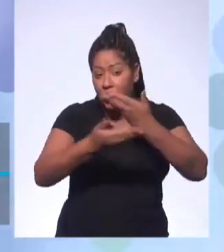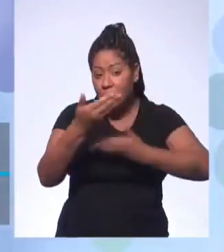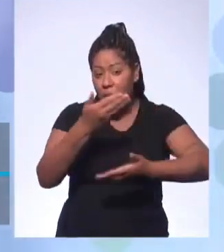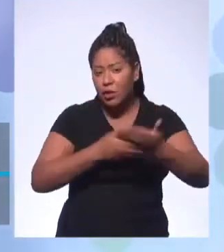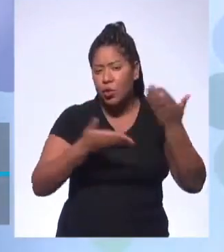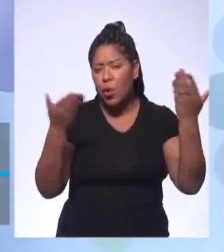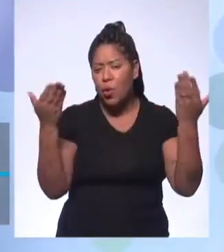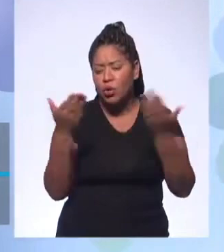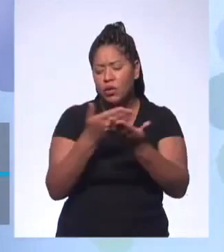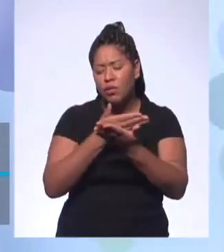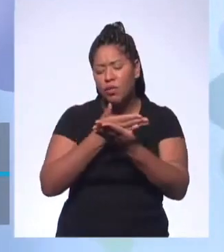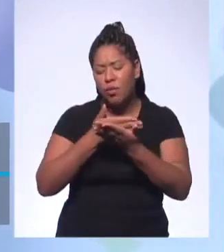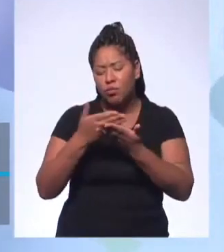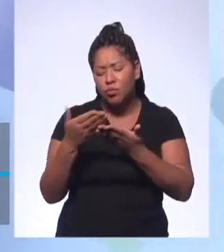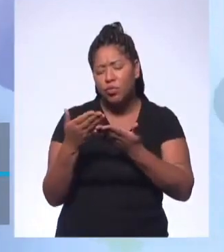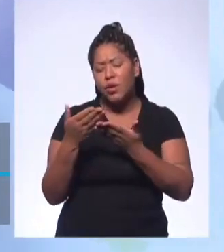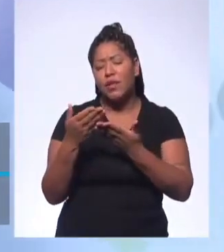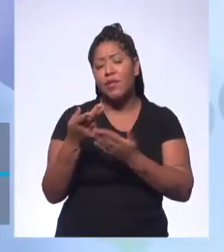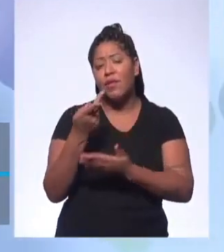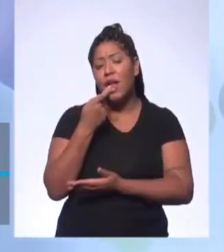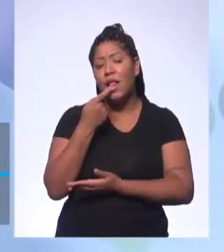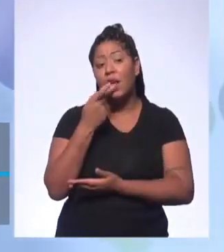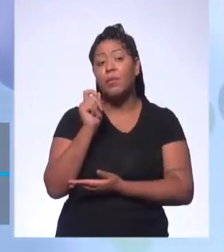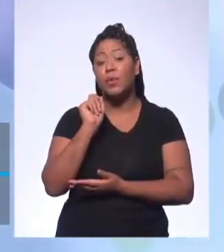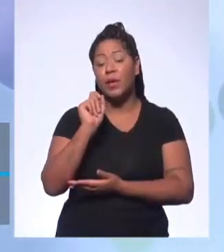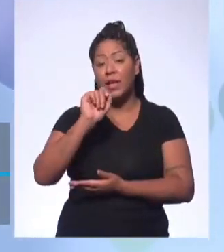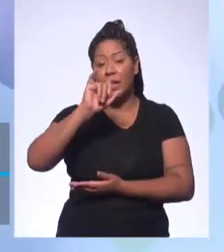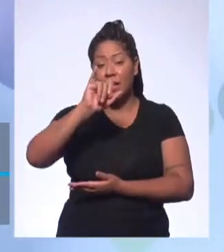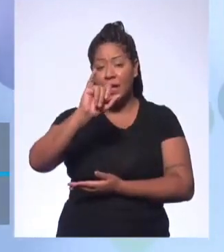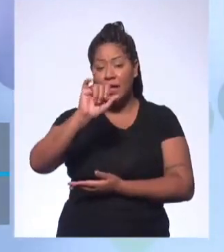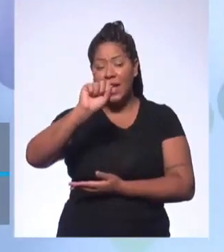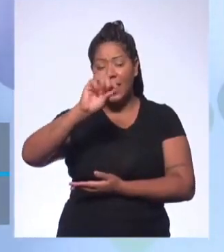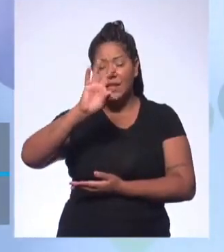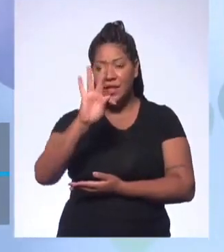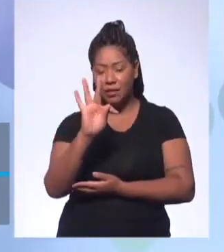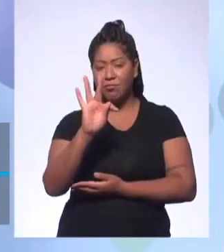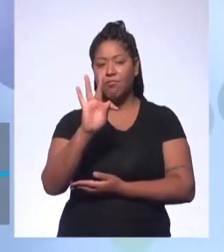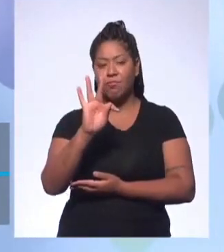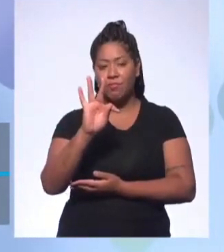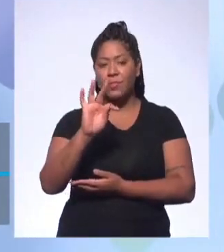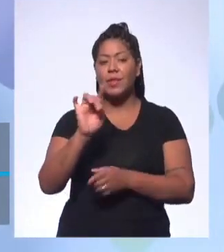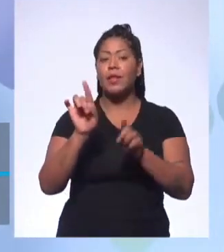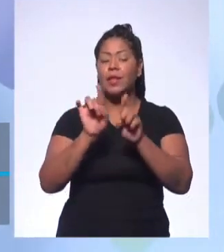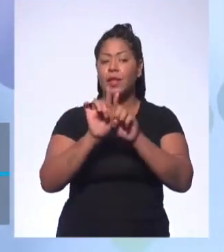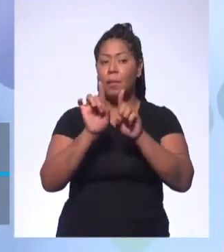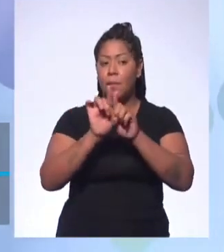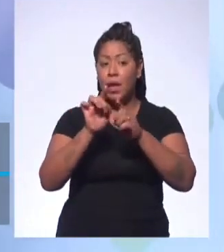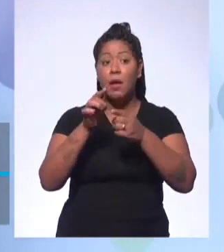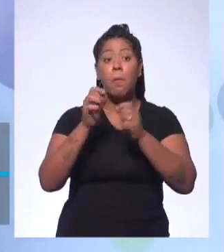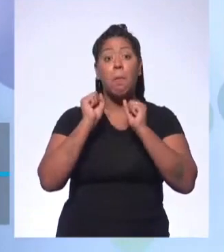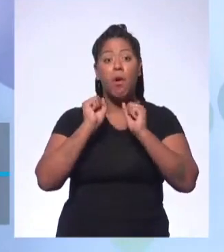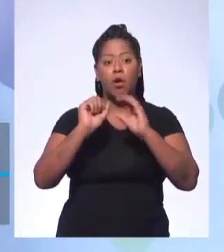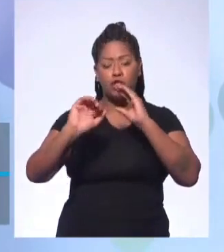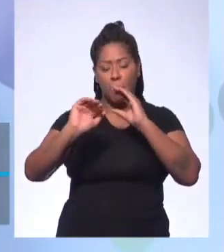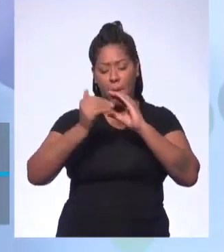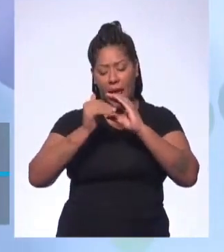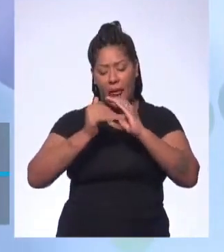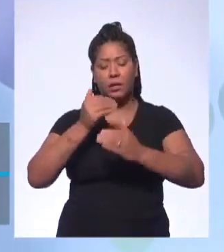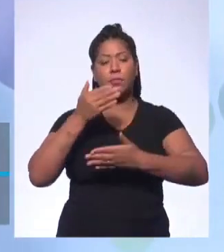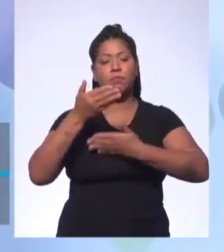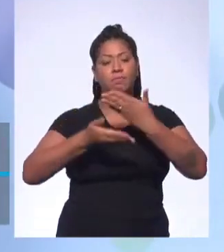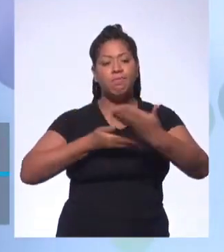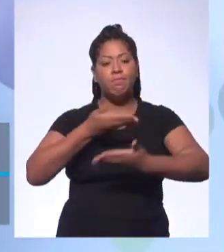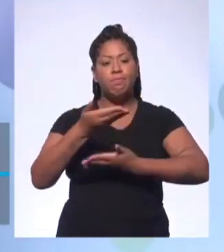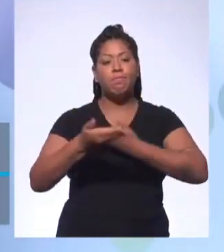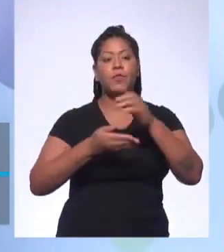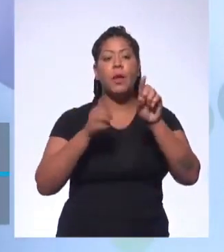aí aquele assunto que a gente já falou várias vezes sobre ST e para acompanhar vocês aqui no chat, fazer a mediação, temos o nosso